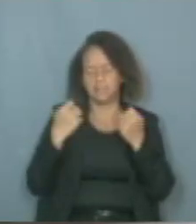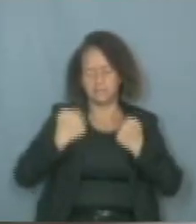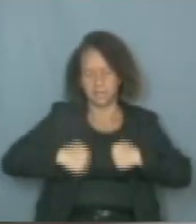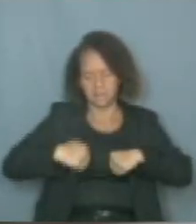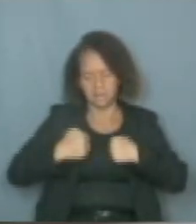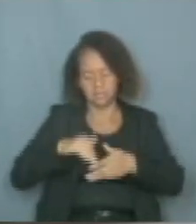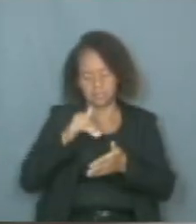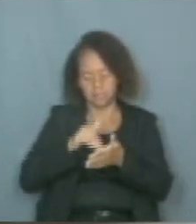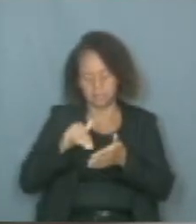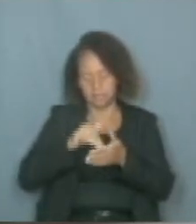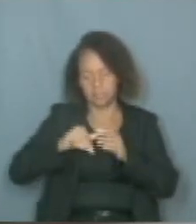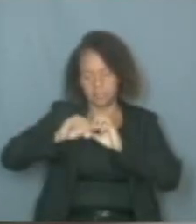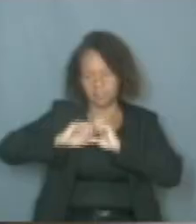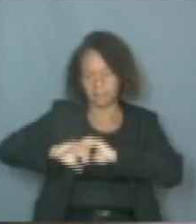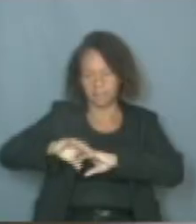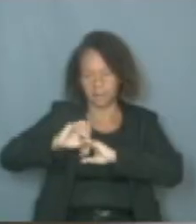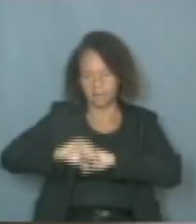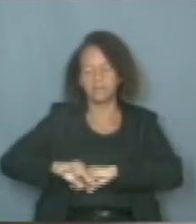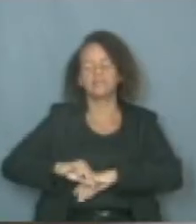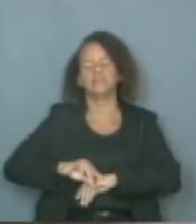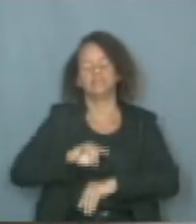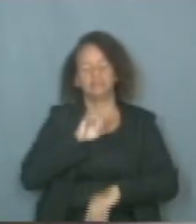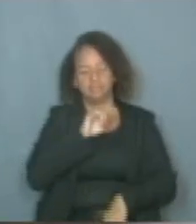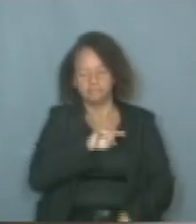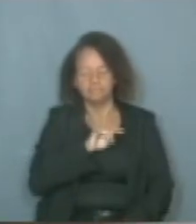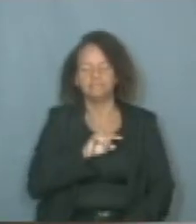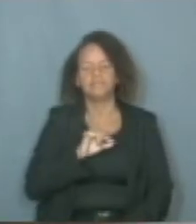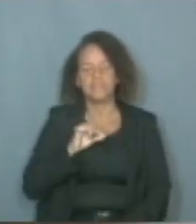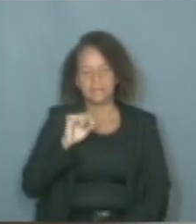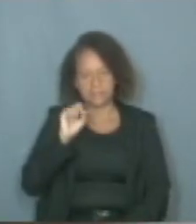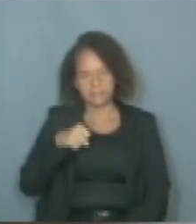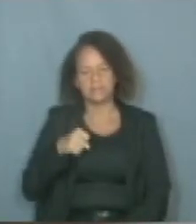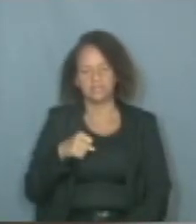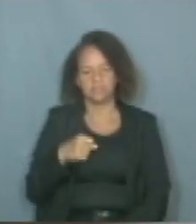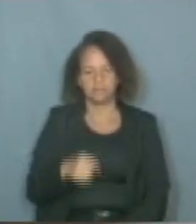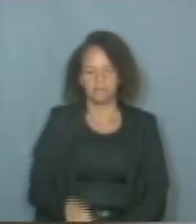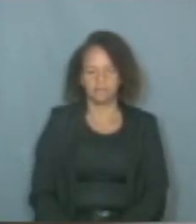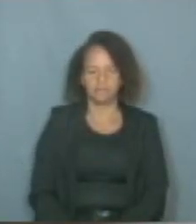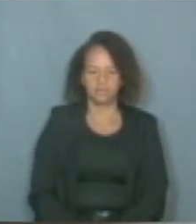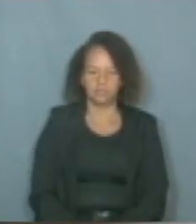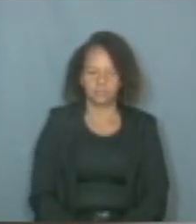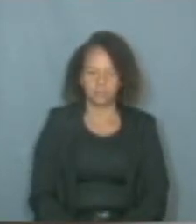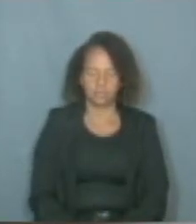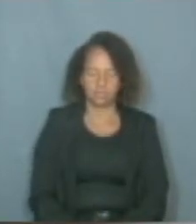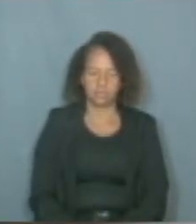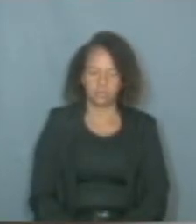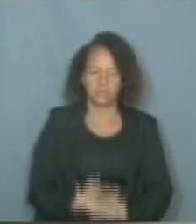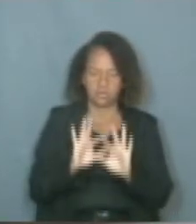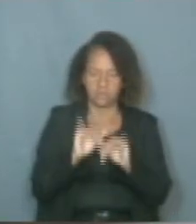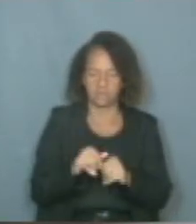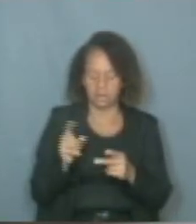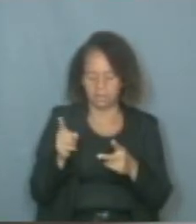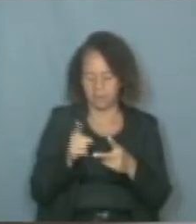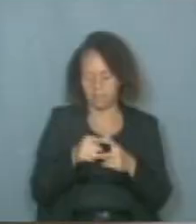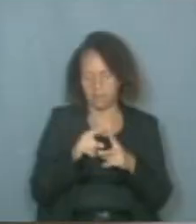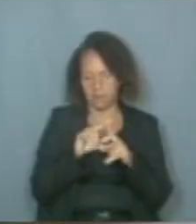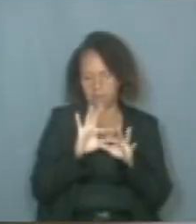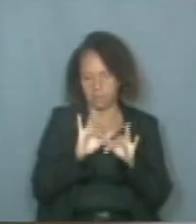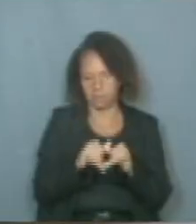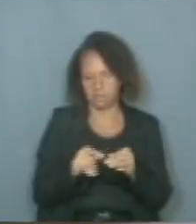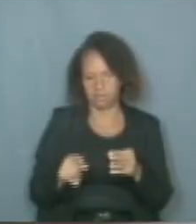que a Secretaria de Educação faça esse enfrentamento. Com isso, encerro o primeiro